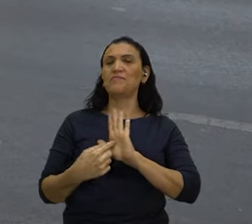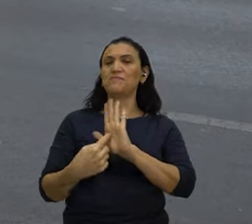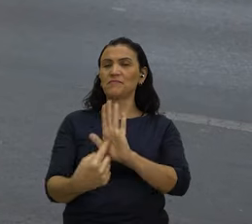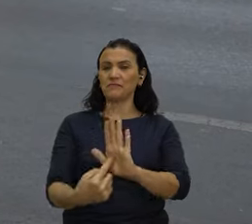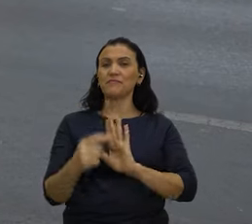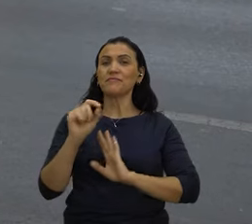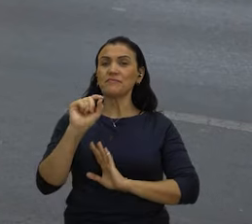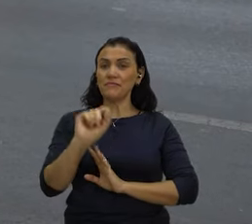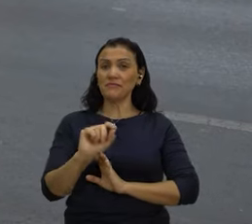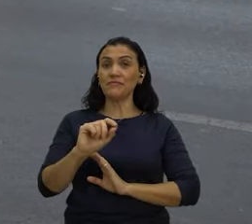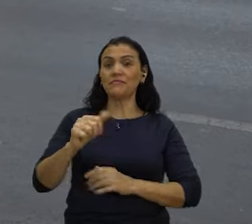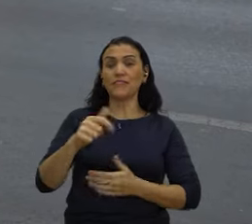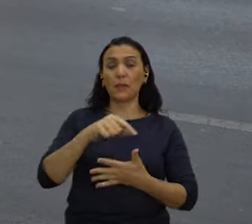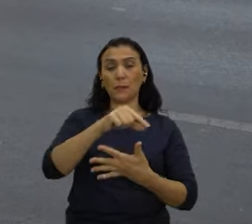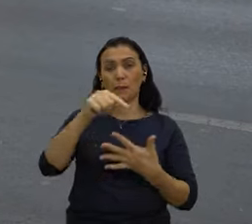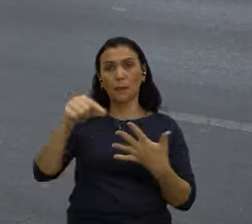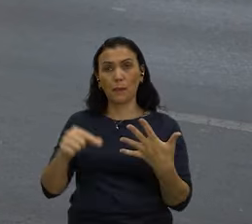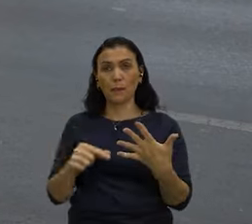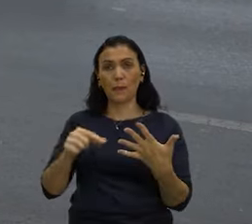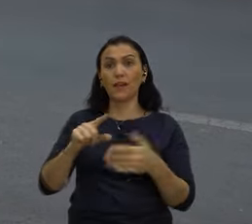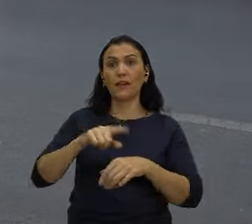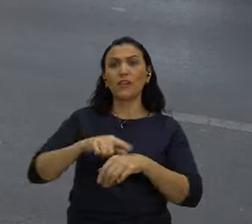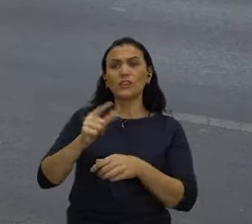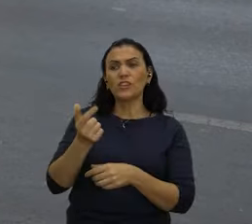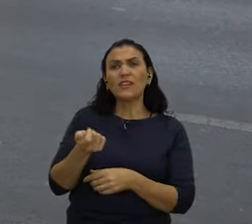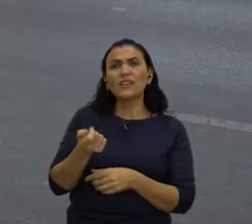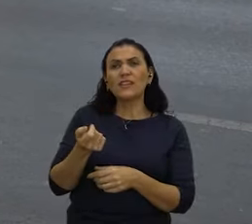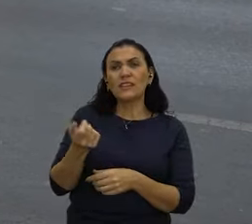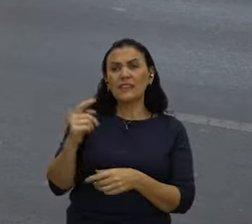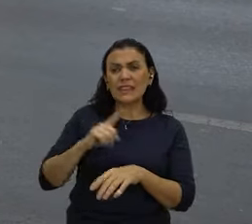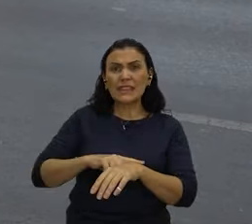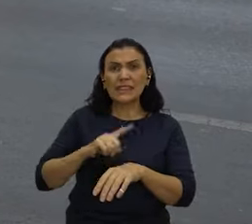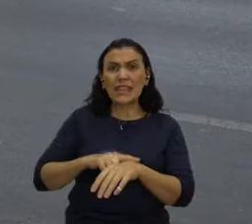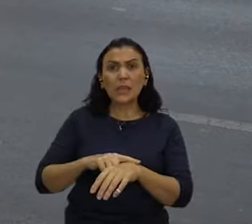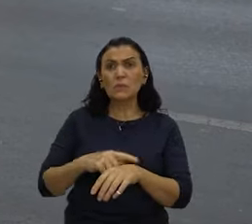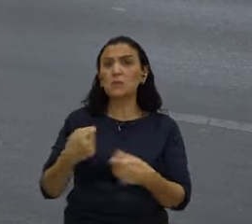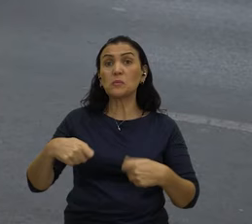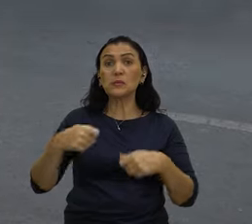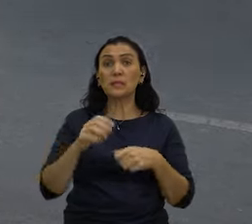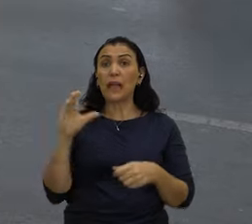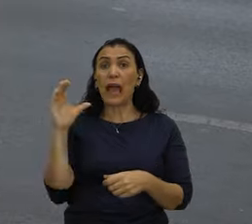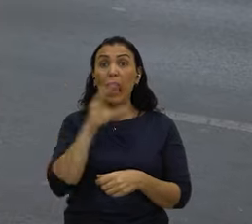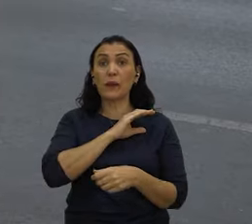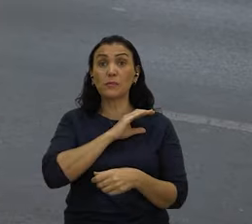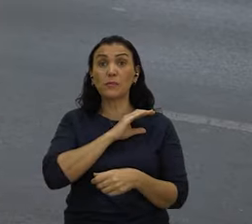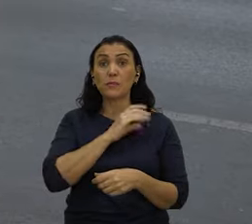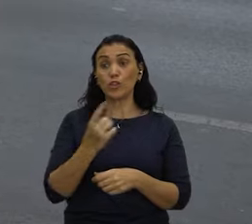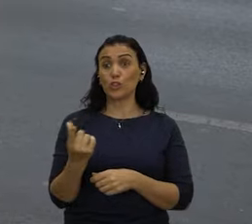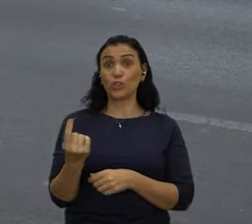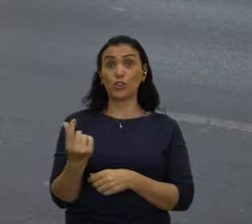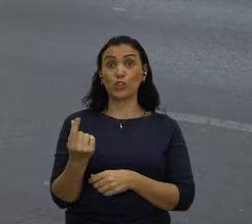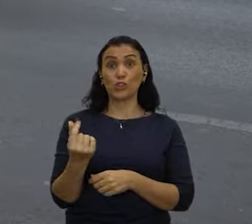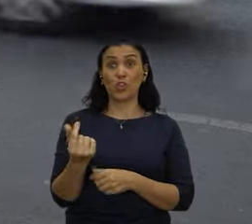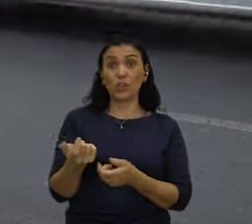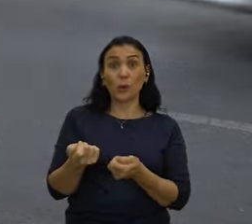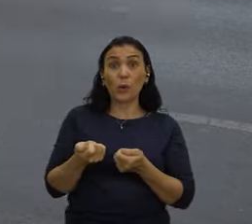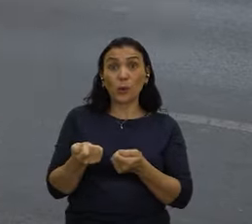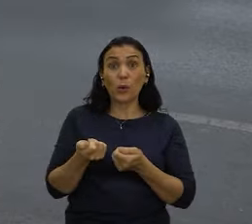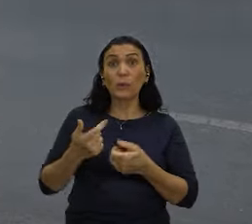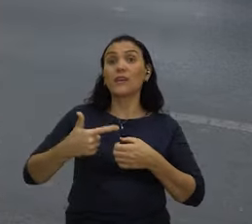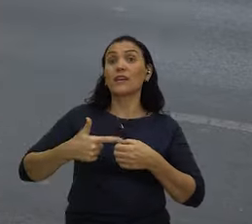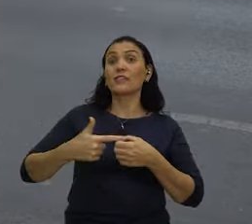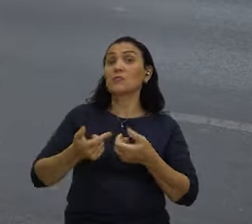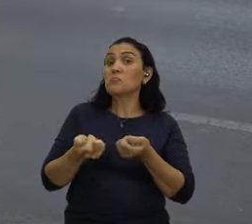muitas vantagens para o usuário. Por exemplo, economia de tempo, já que não tem que parar nas cancelas. Economia de dinheiro,